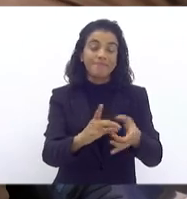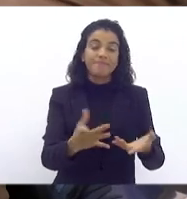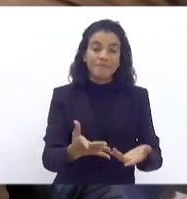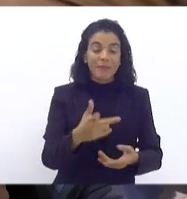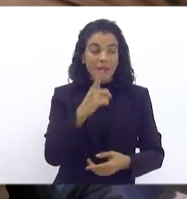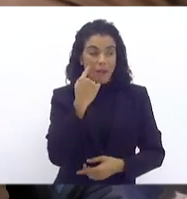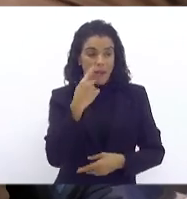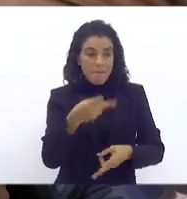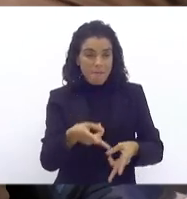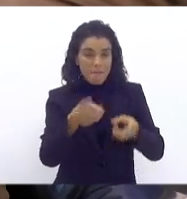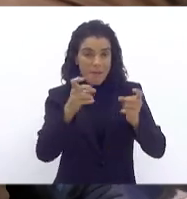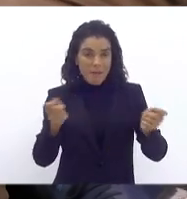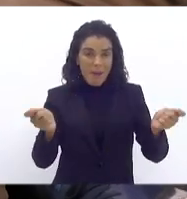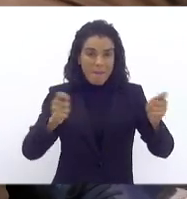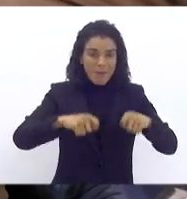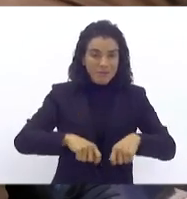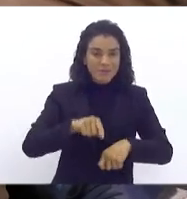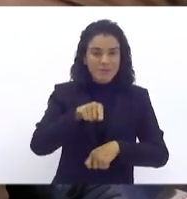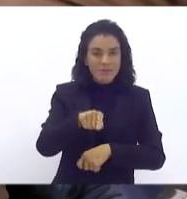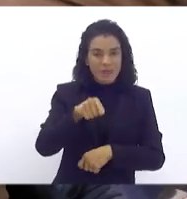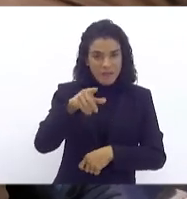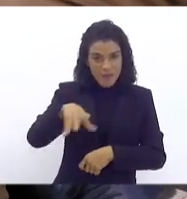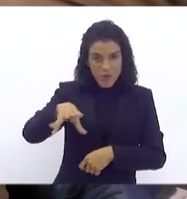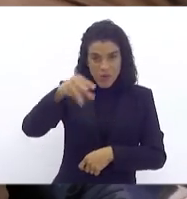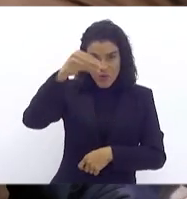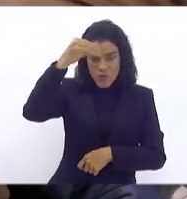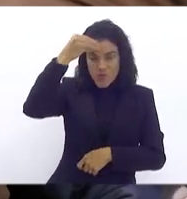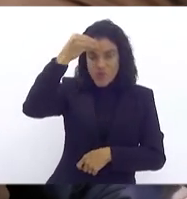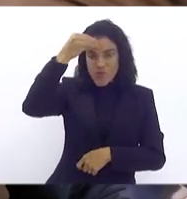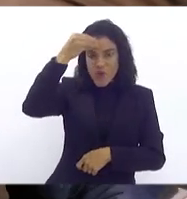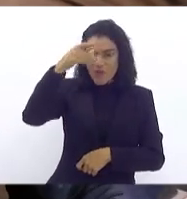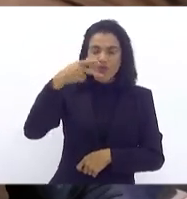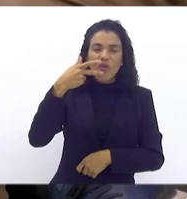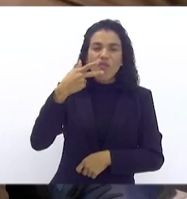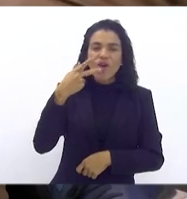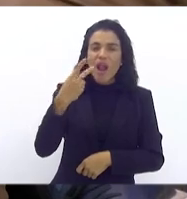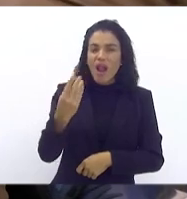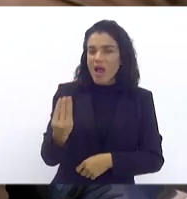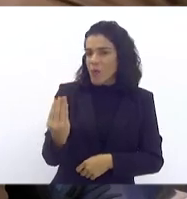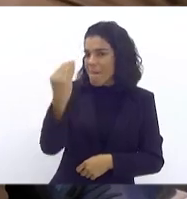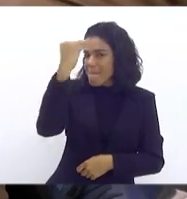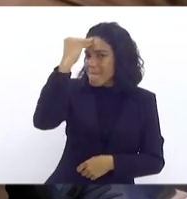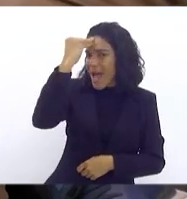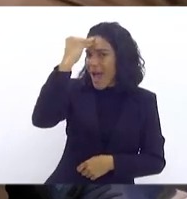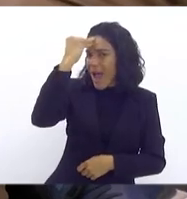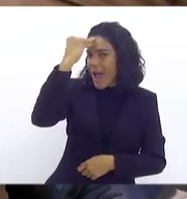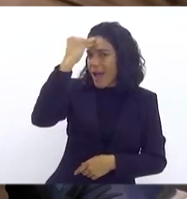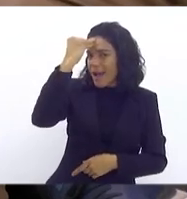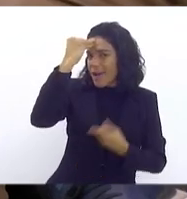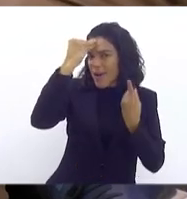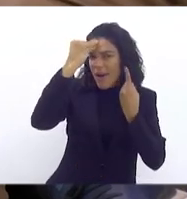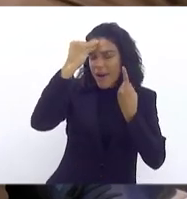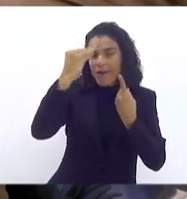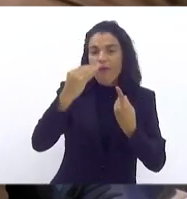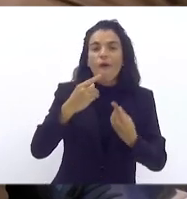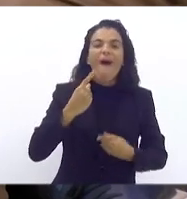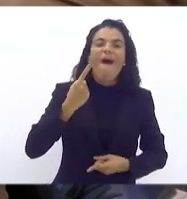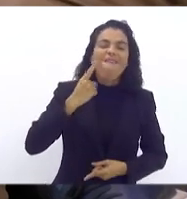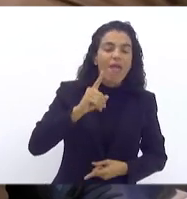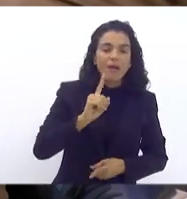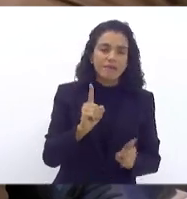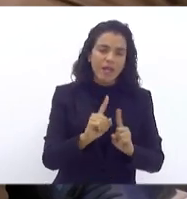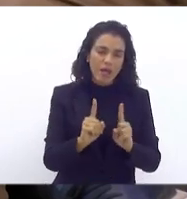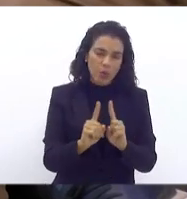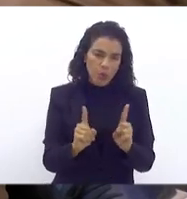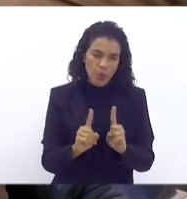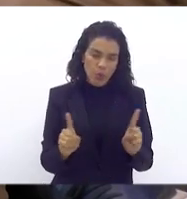possibilidade de se introjetar na cabeça e eu não tô falando que é uma introjeção proposital é uma falta de